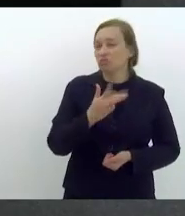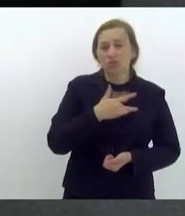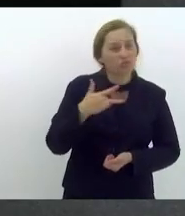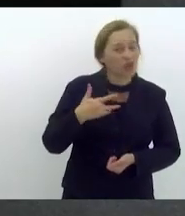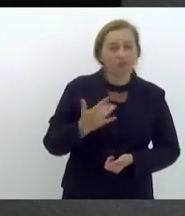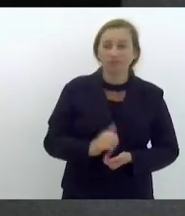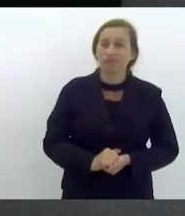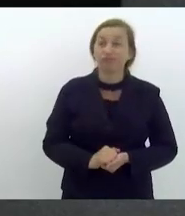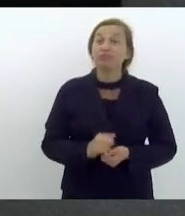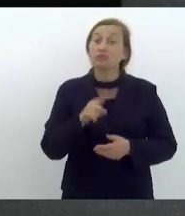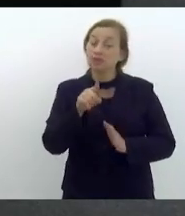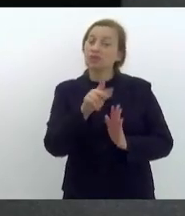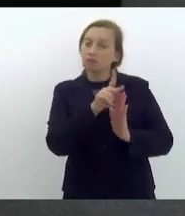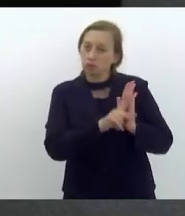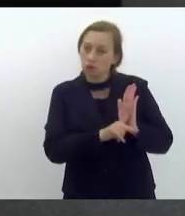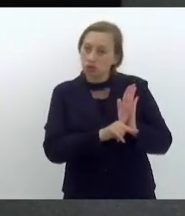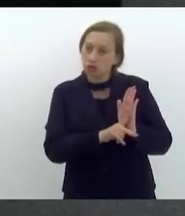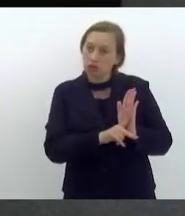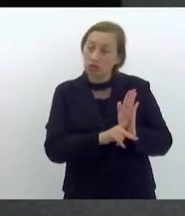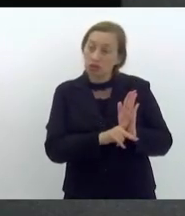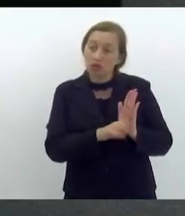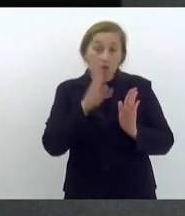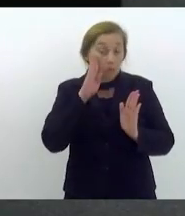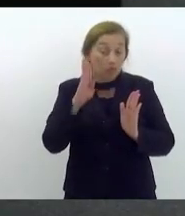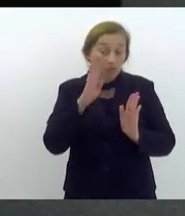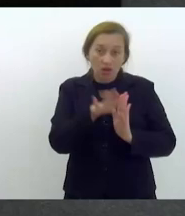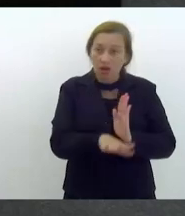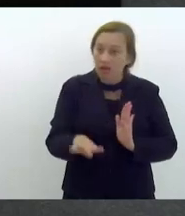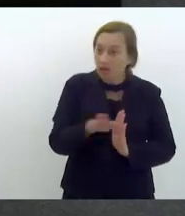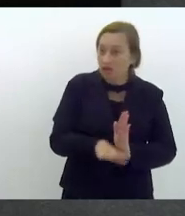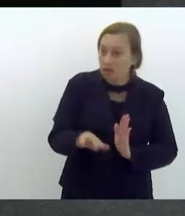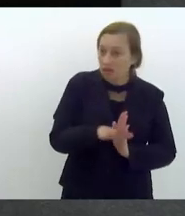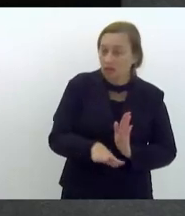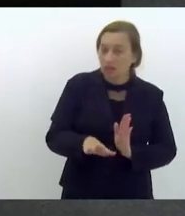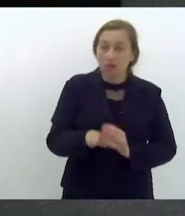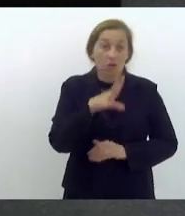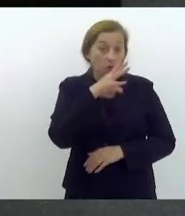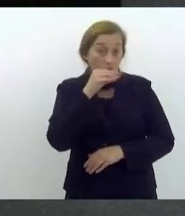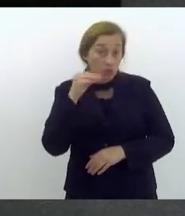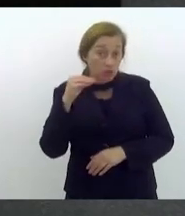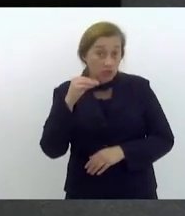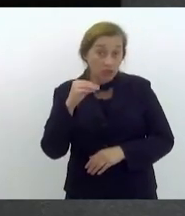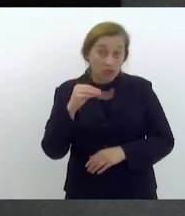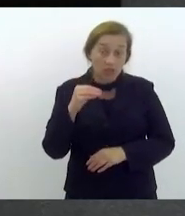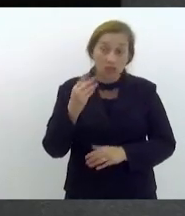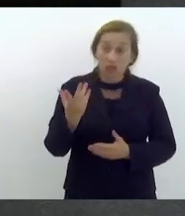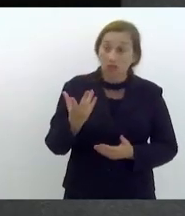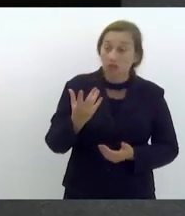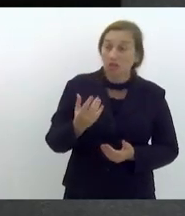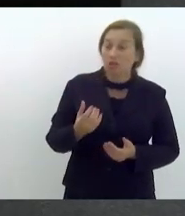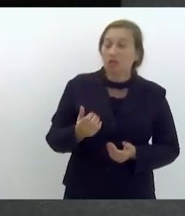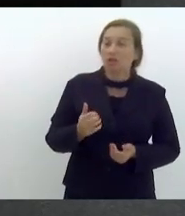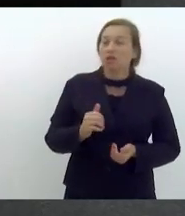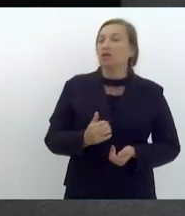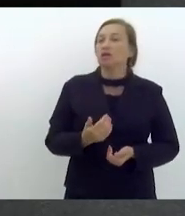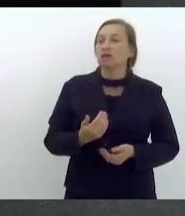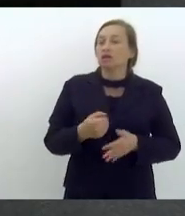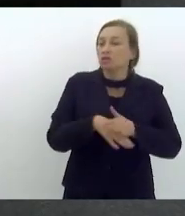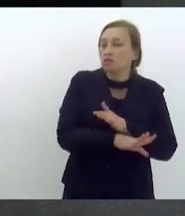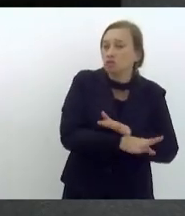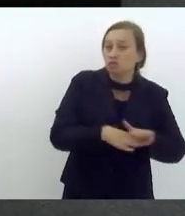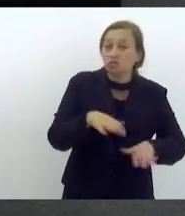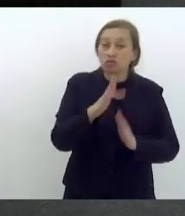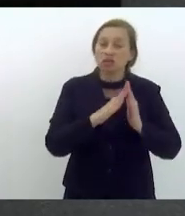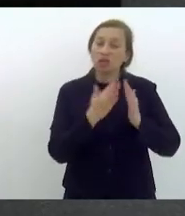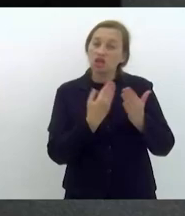e esse projeto a prioridade é a criança é o adolescente criar hábitos saudades através da escola